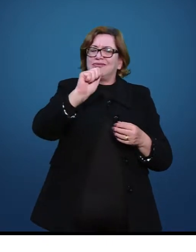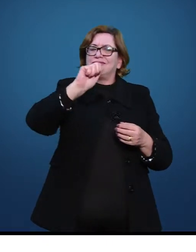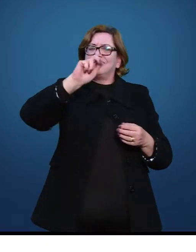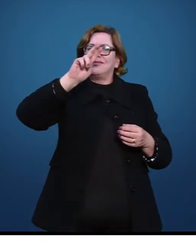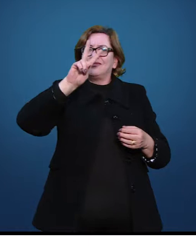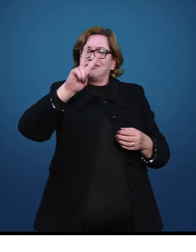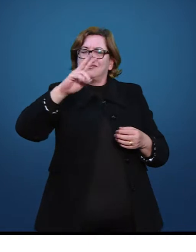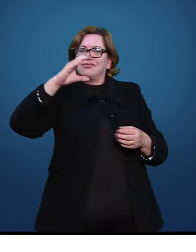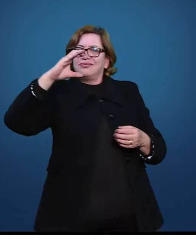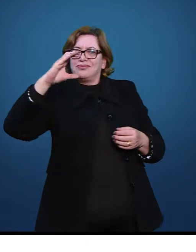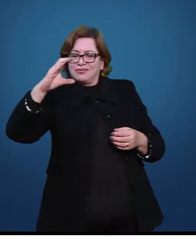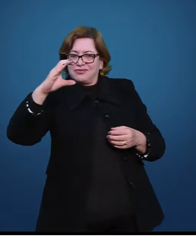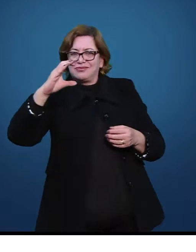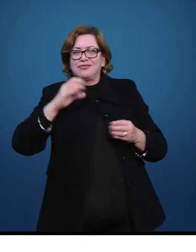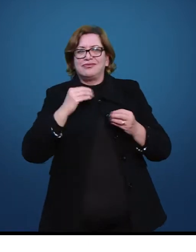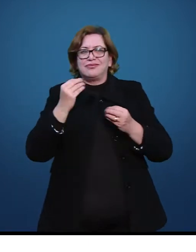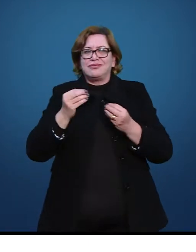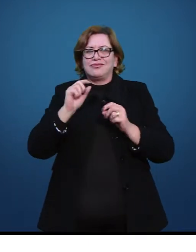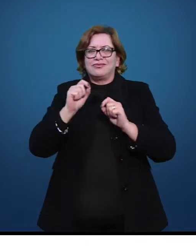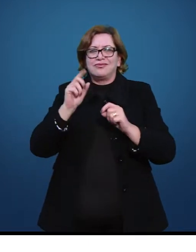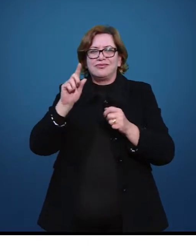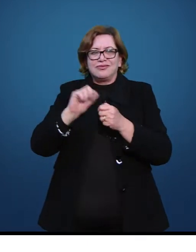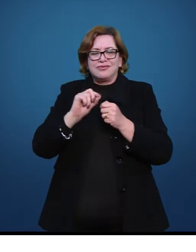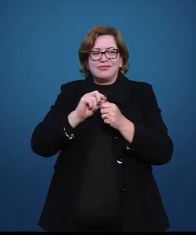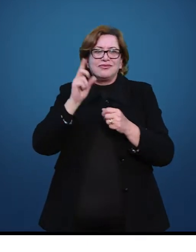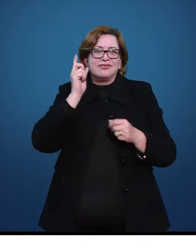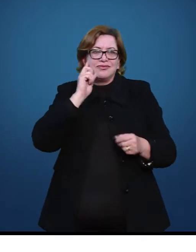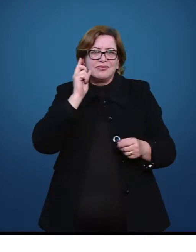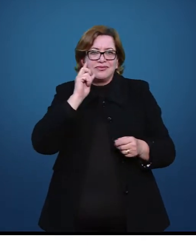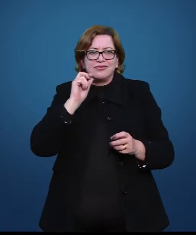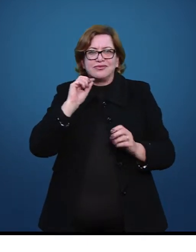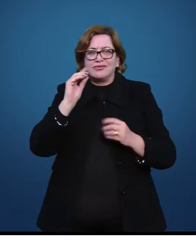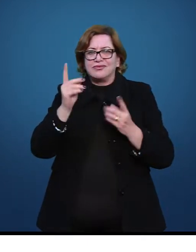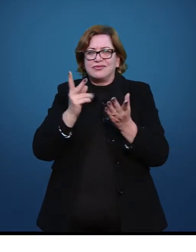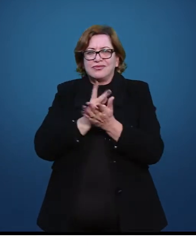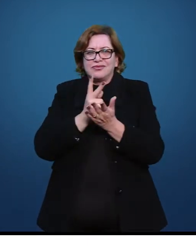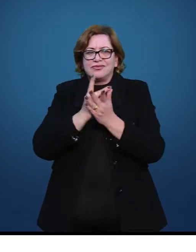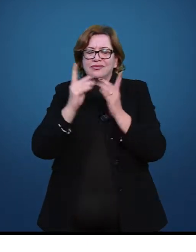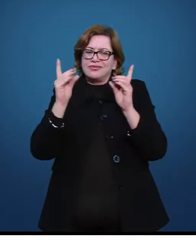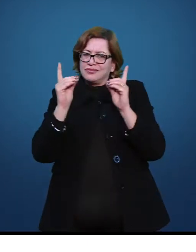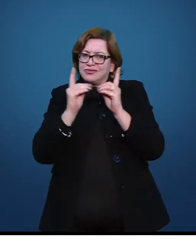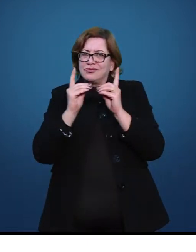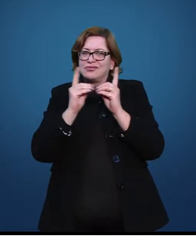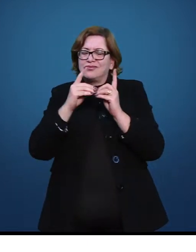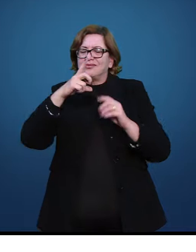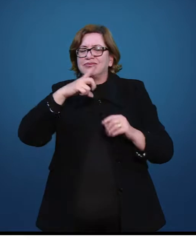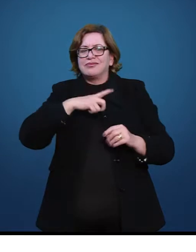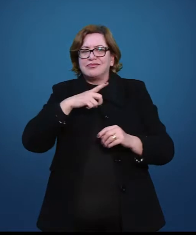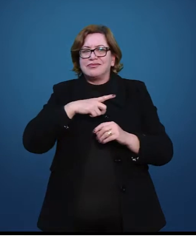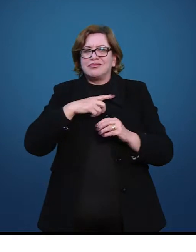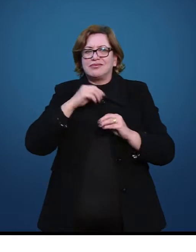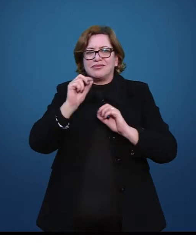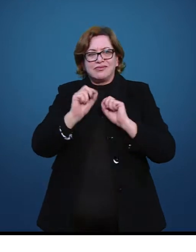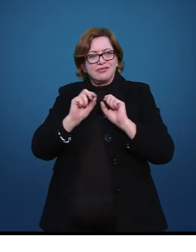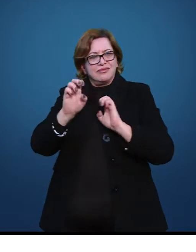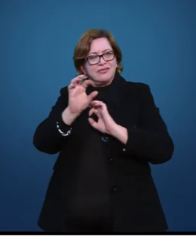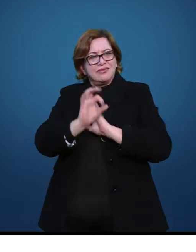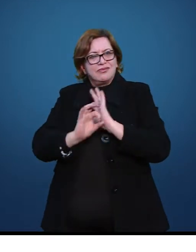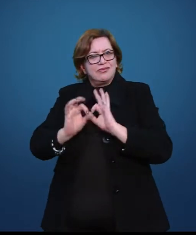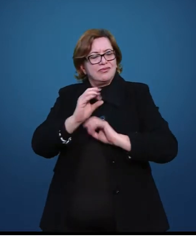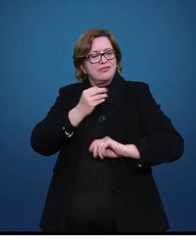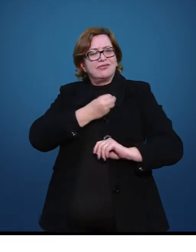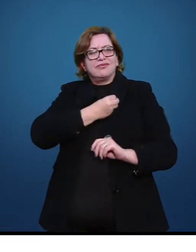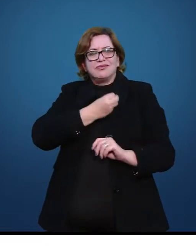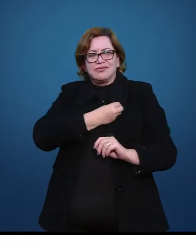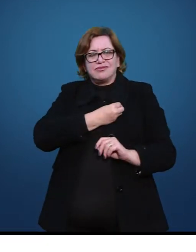cotidiana. Então, de certa forma, a didática ela se encontra presente até nos mecanismos de estruturação e organização da